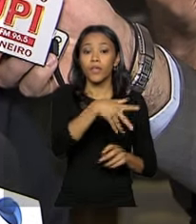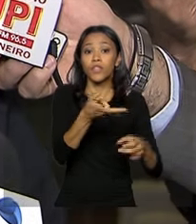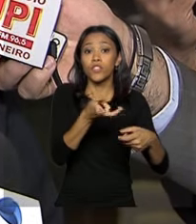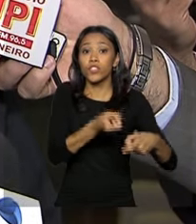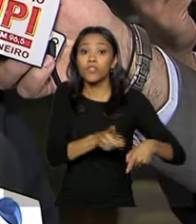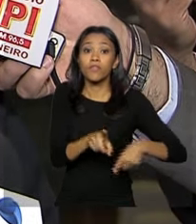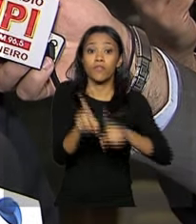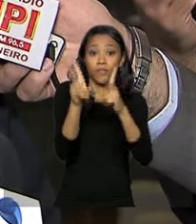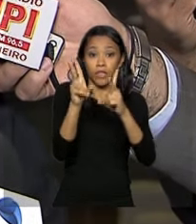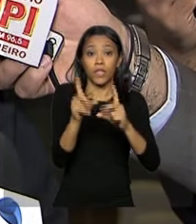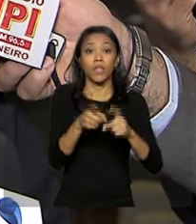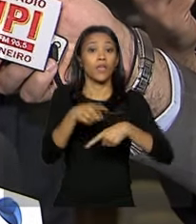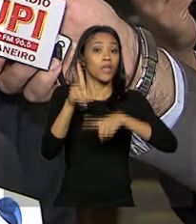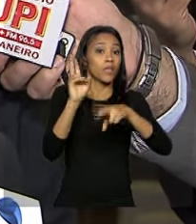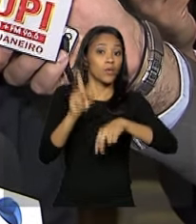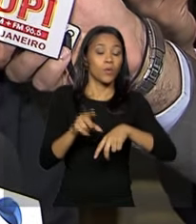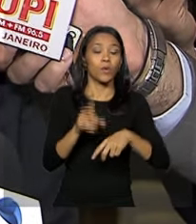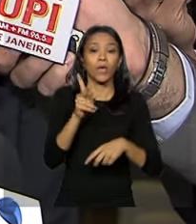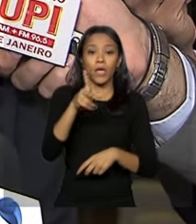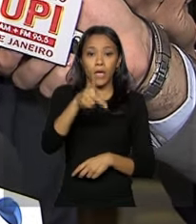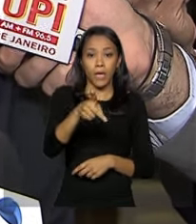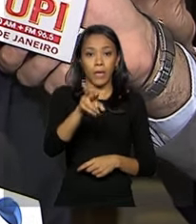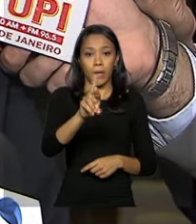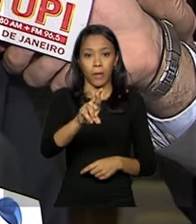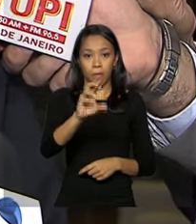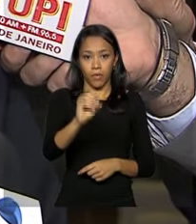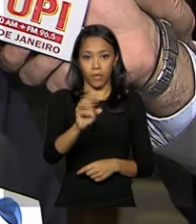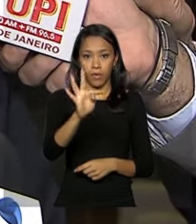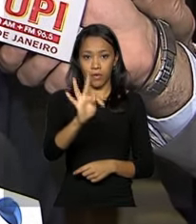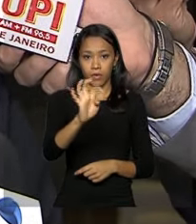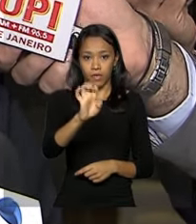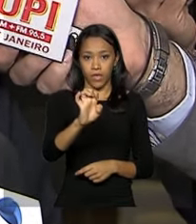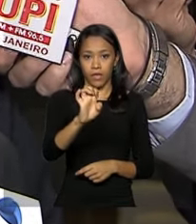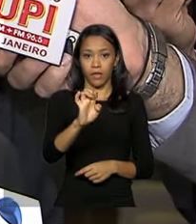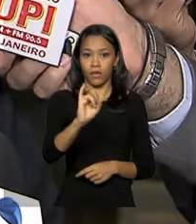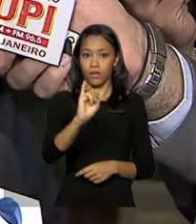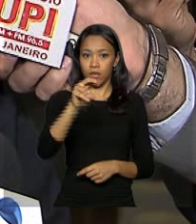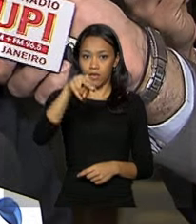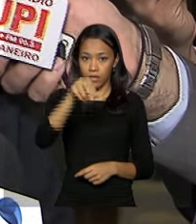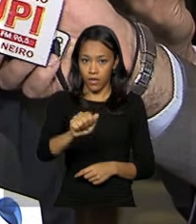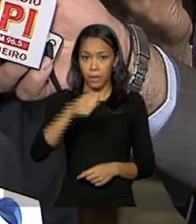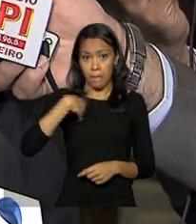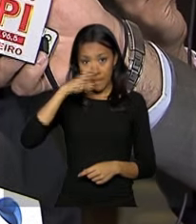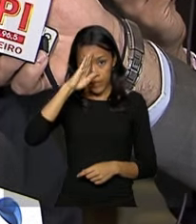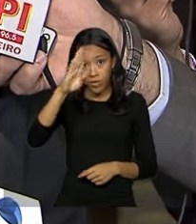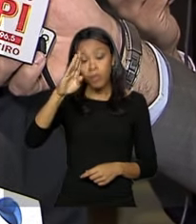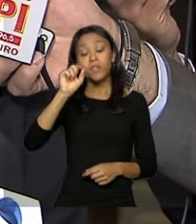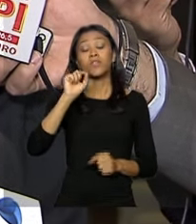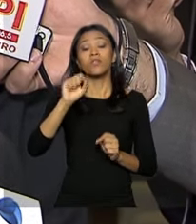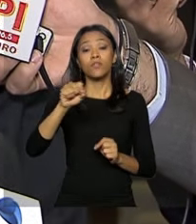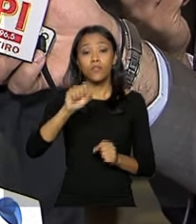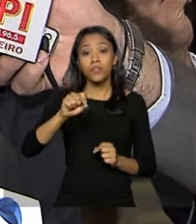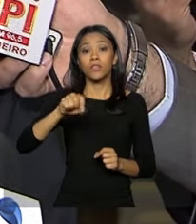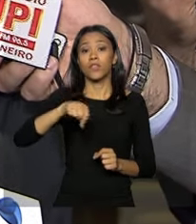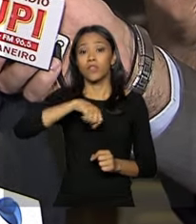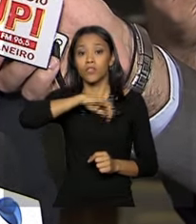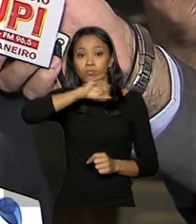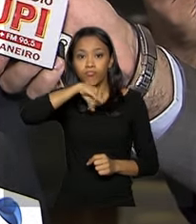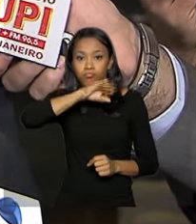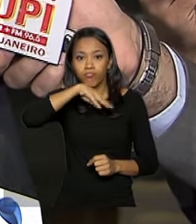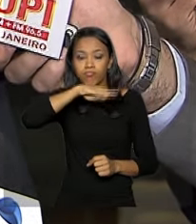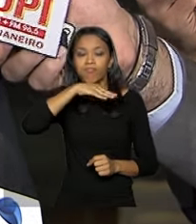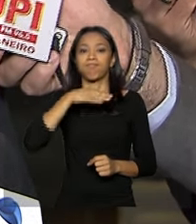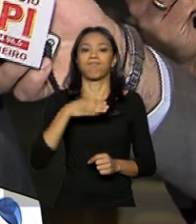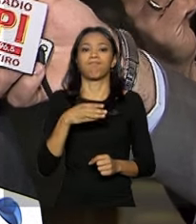exportação de proteína animal, especialmente de suínos. Há ainda barreiras